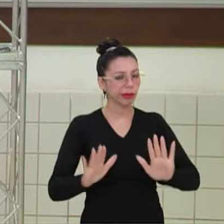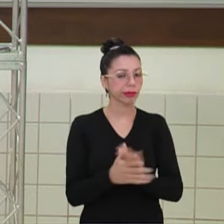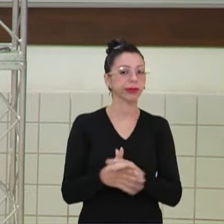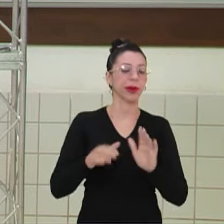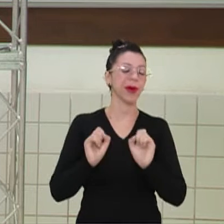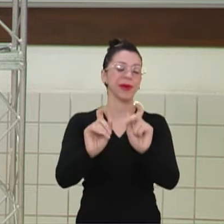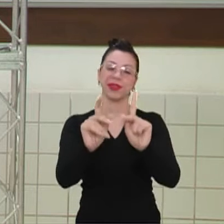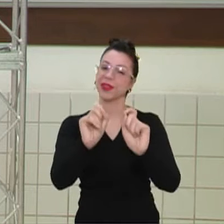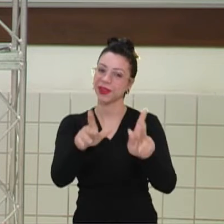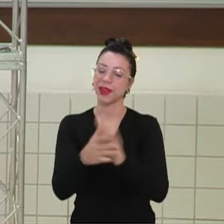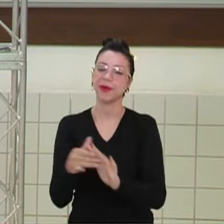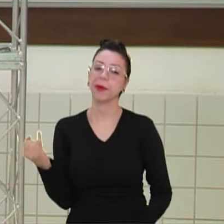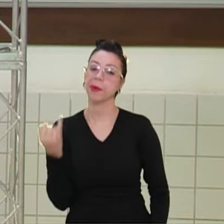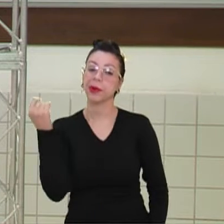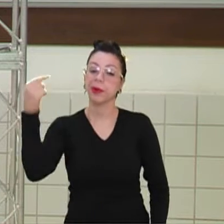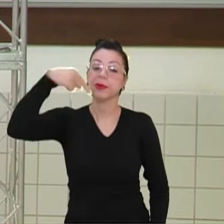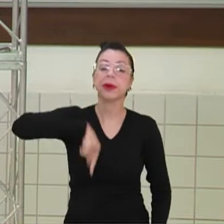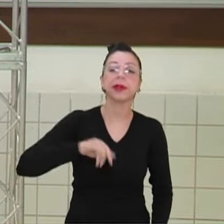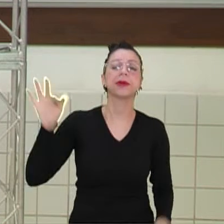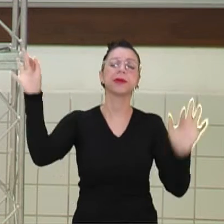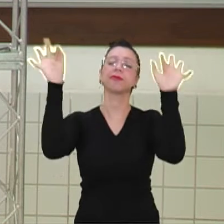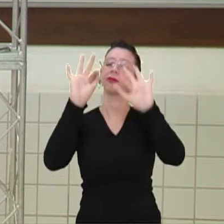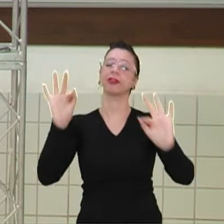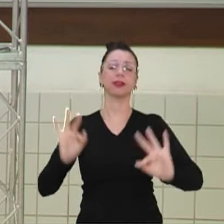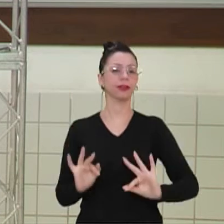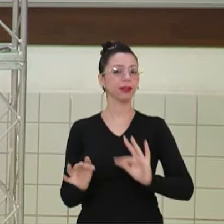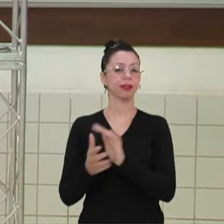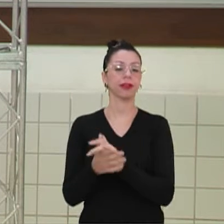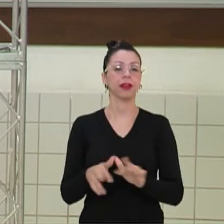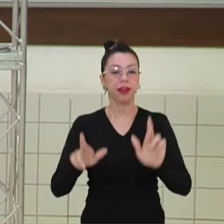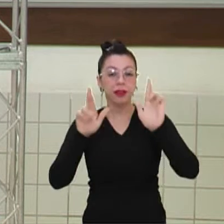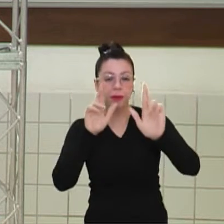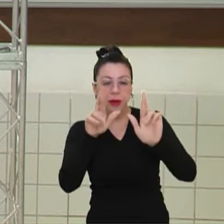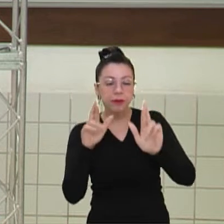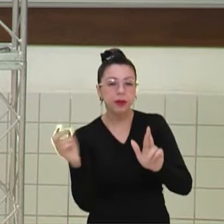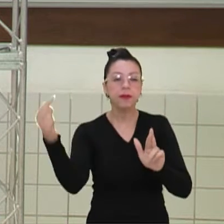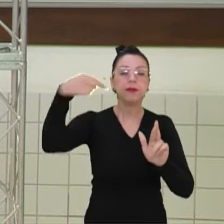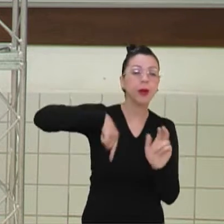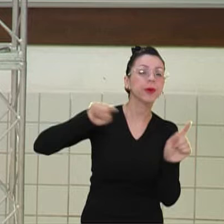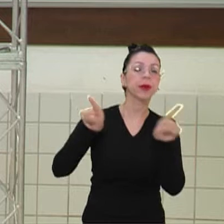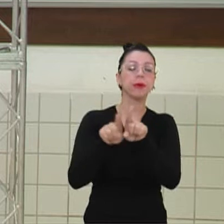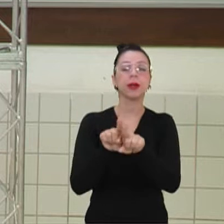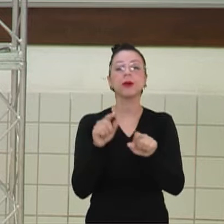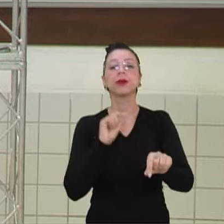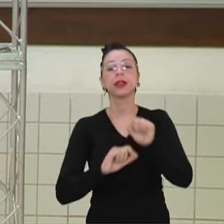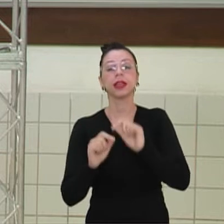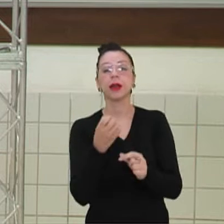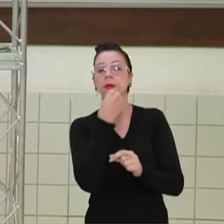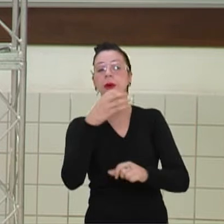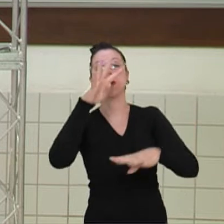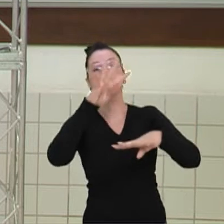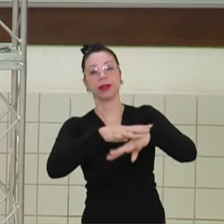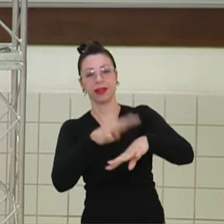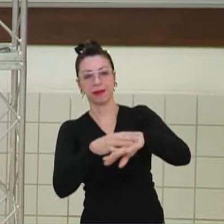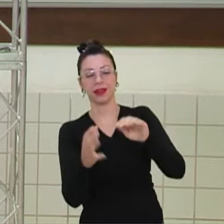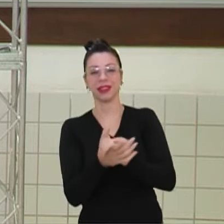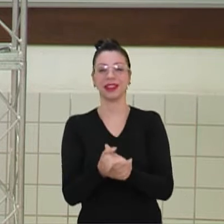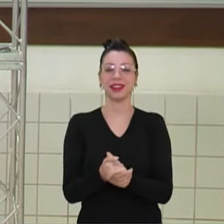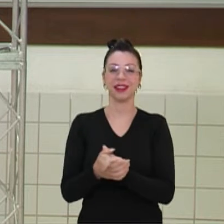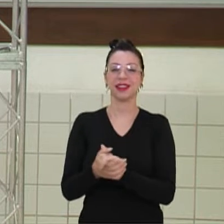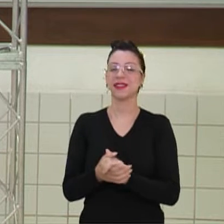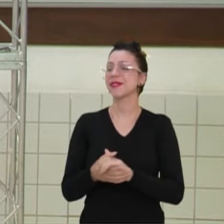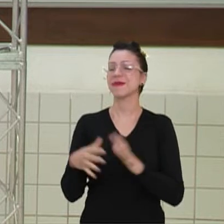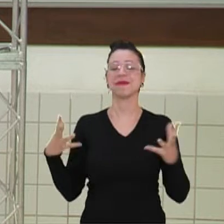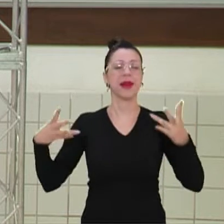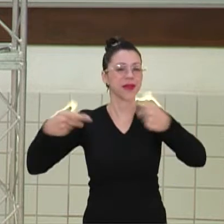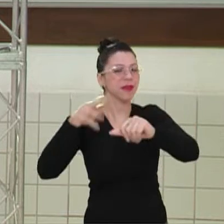O importante é que eu tô aqui, tô feliz de estar aqui. Eu espero que você esteja aqui para mais uma aula da boa temática, da nossa querida, maravilhosa